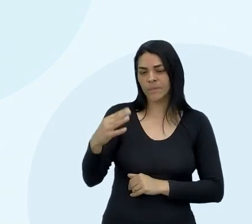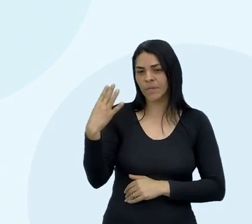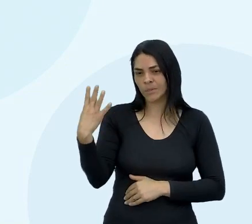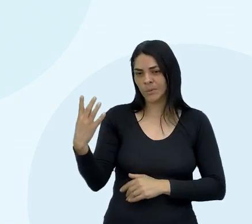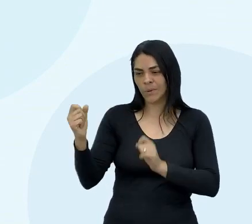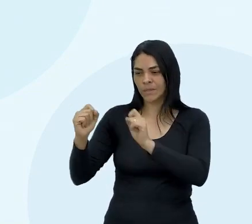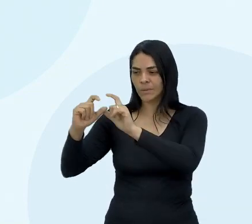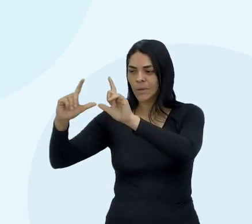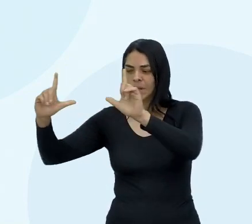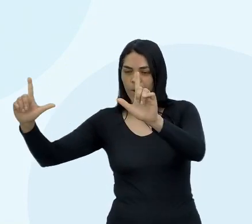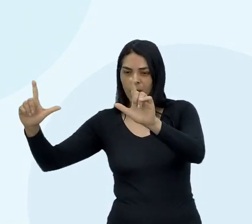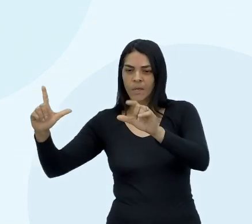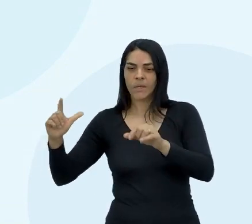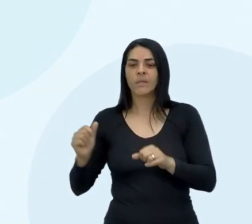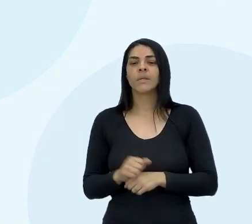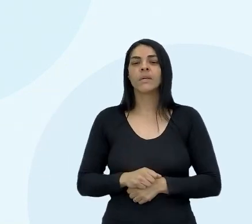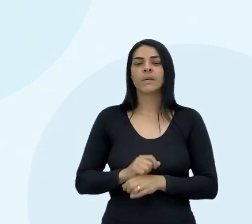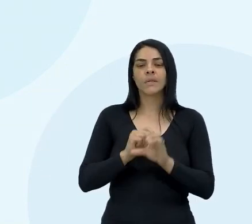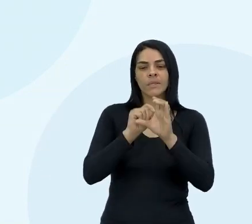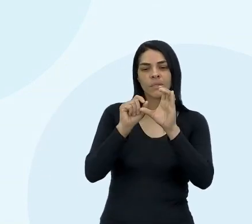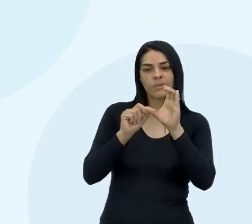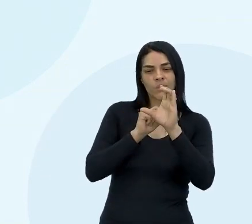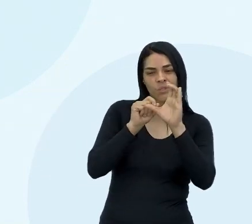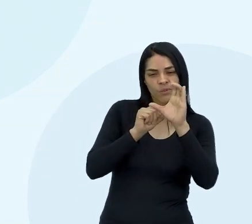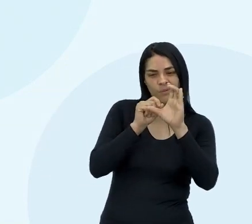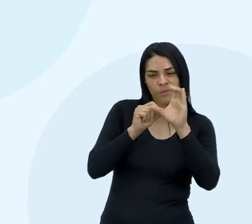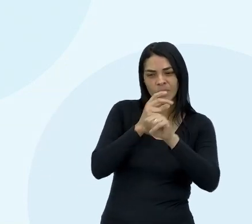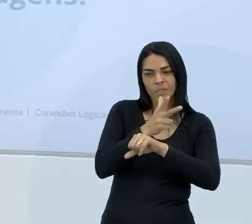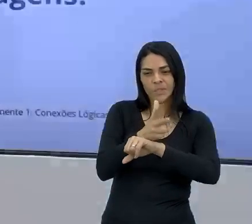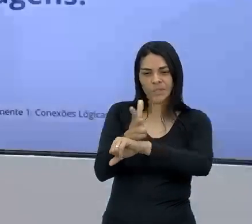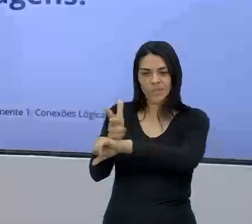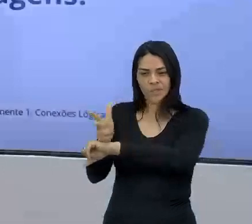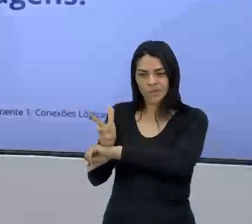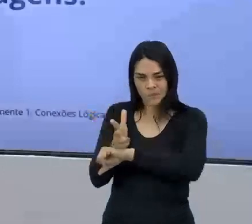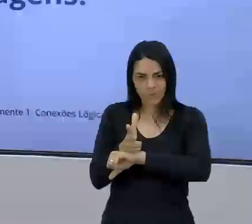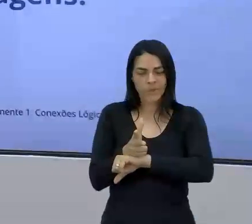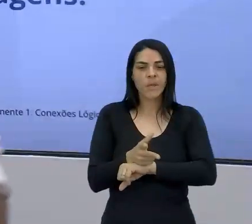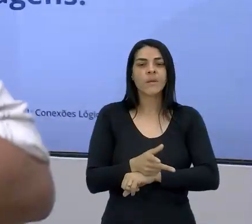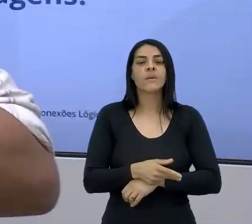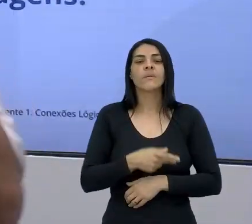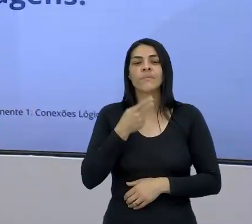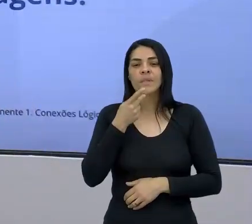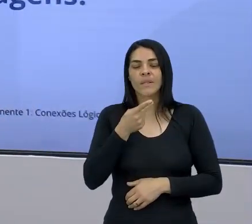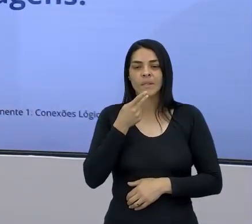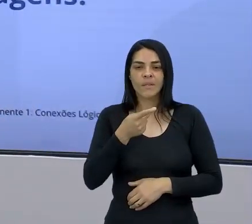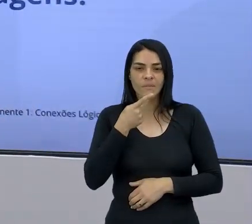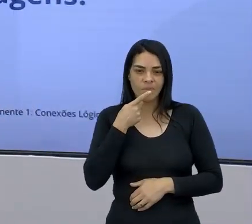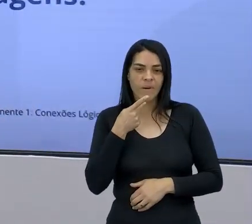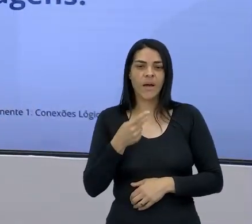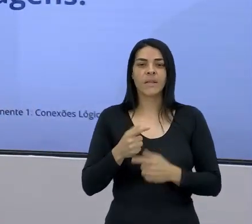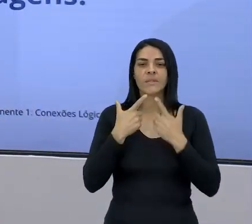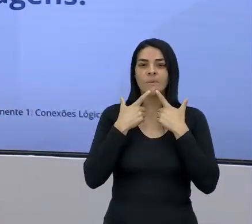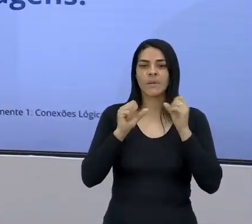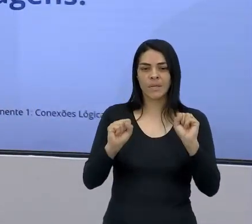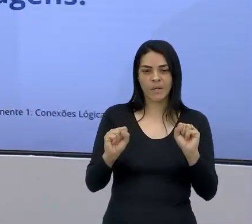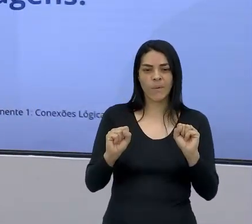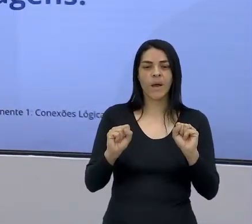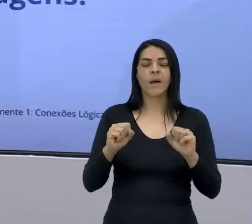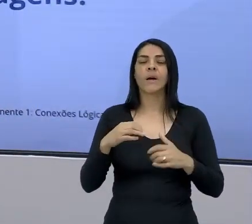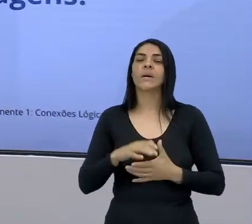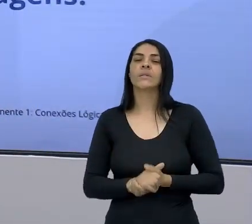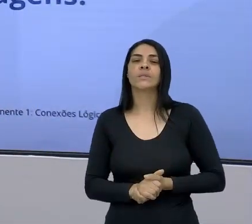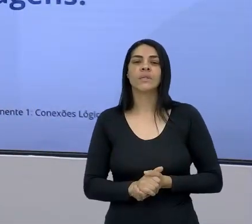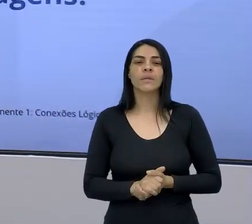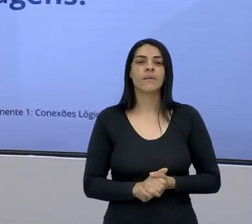muito interessantes, né? Que fala sobre o Portugal, fala sobre a linguagem C, entre outras coisas. Então você pode voltar esse material